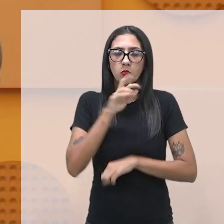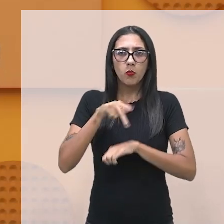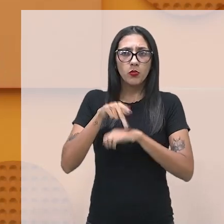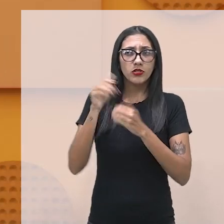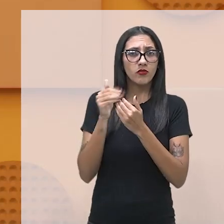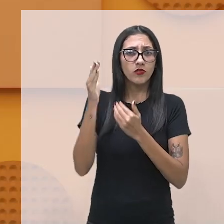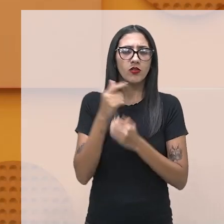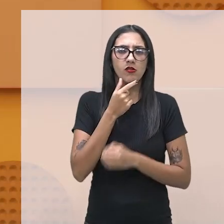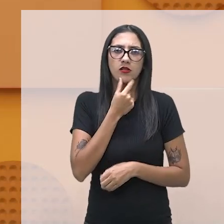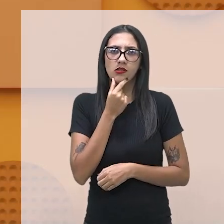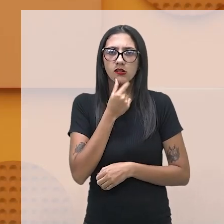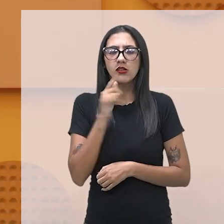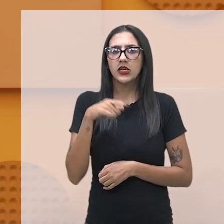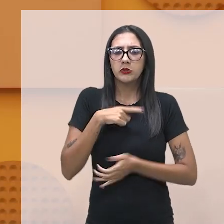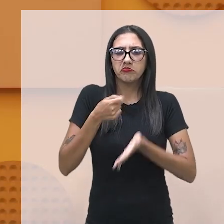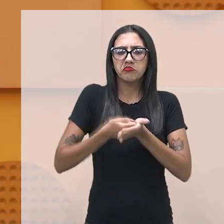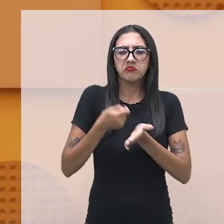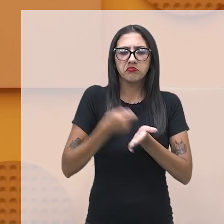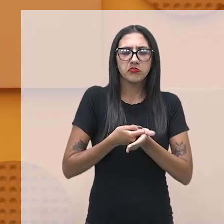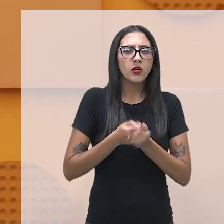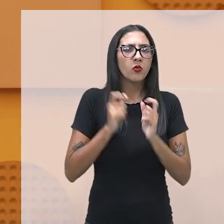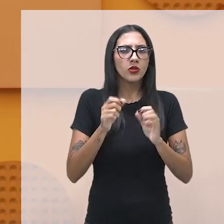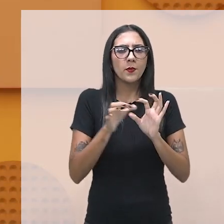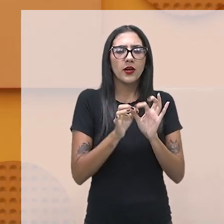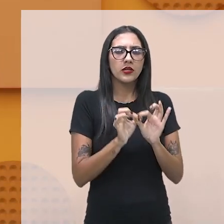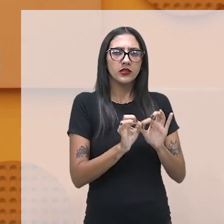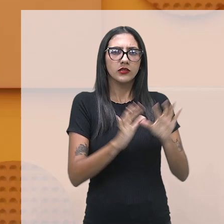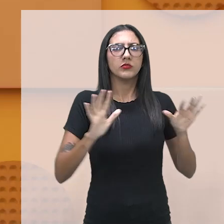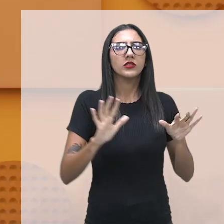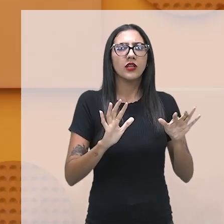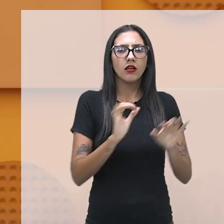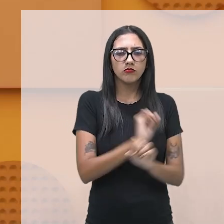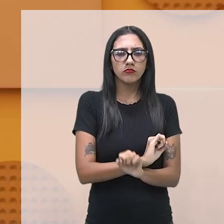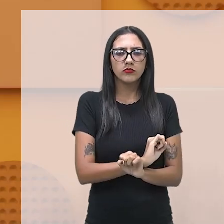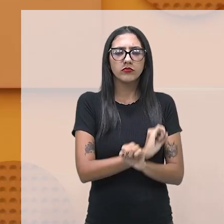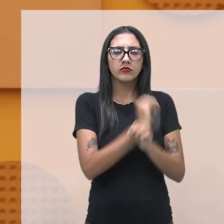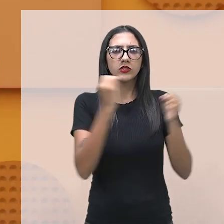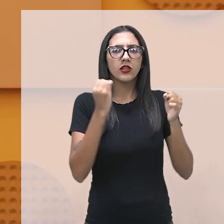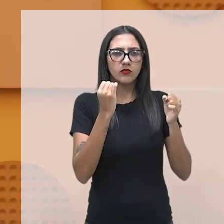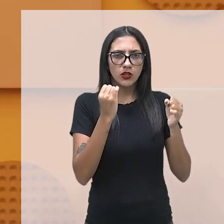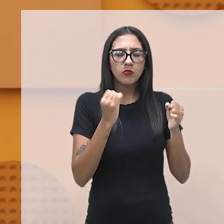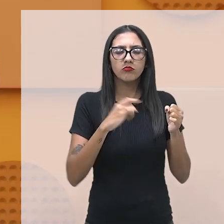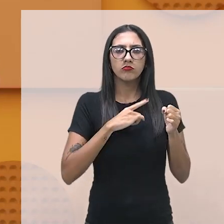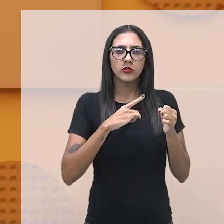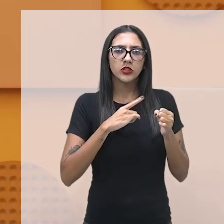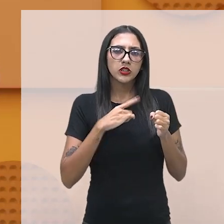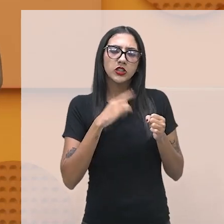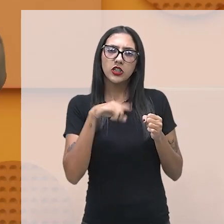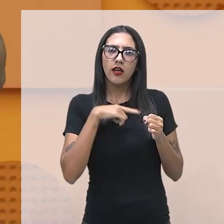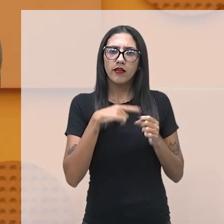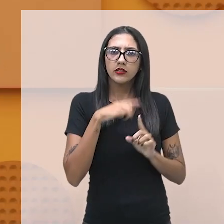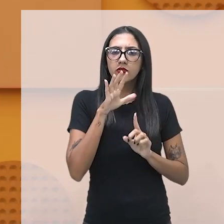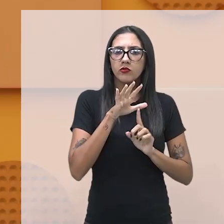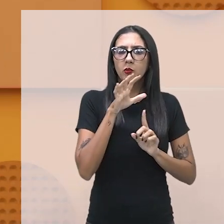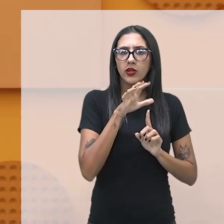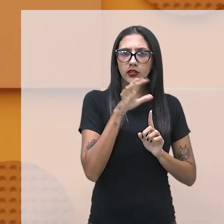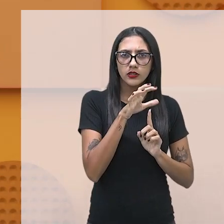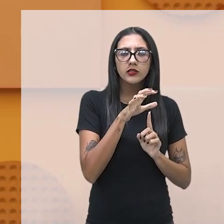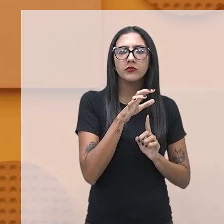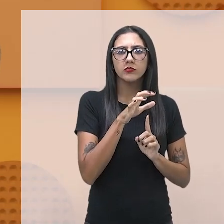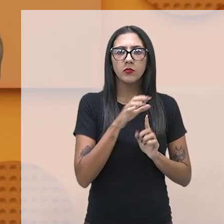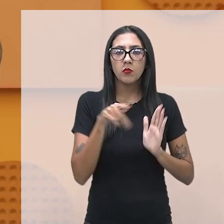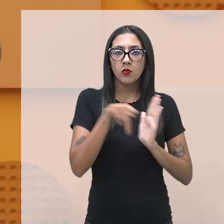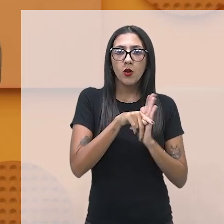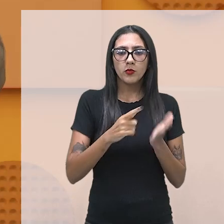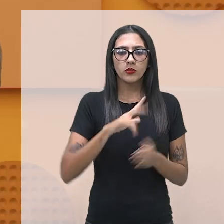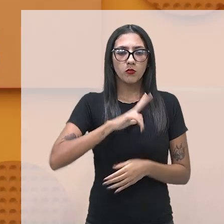o trabalho escravo dos países que tinham ali a colonização portuguesa e também